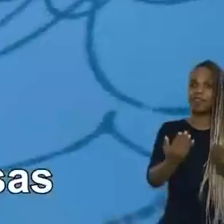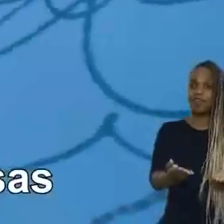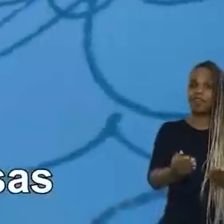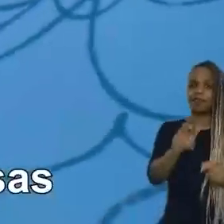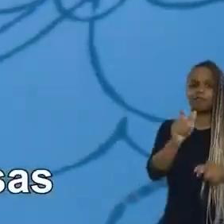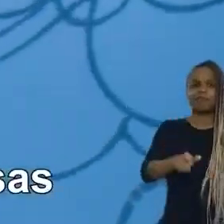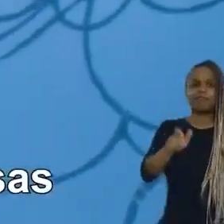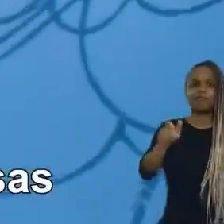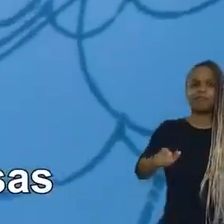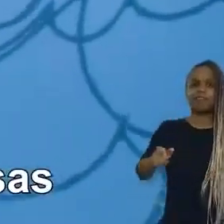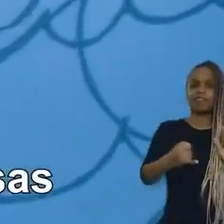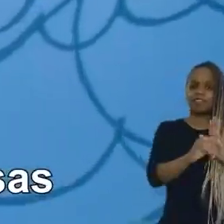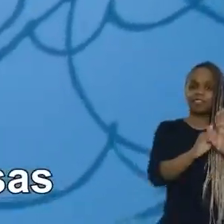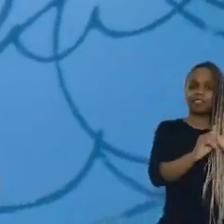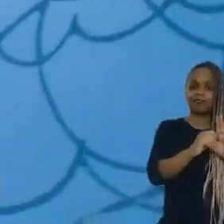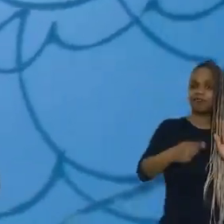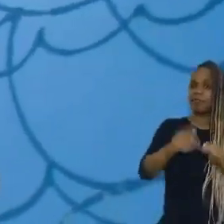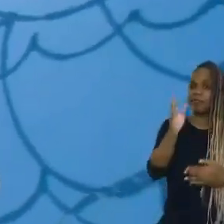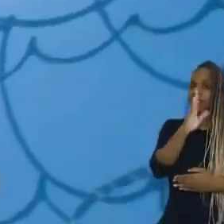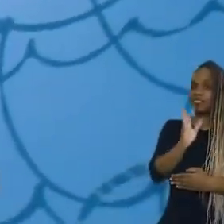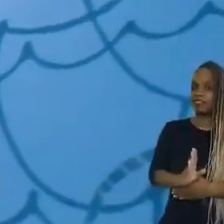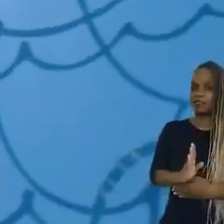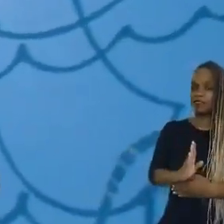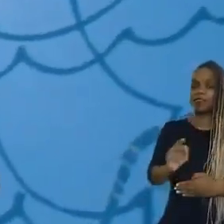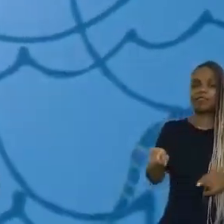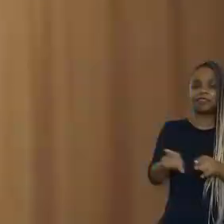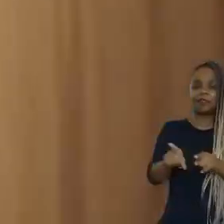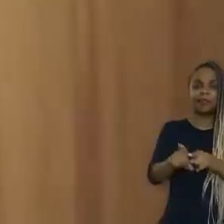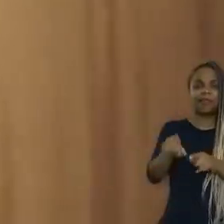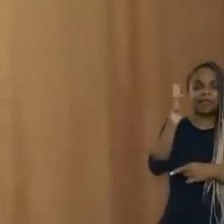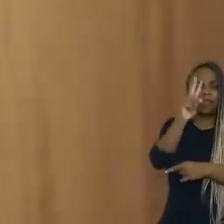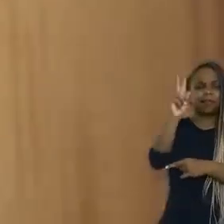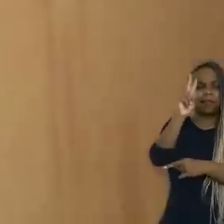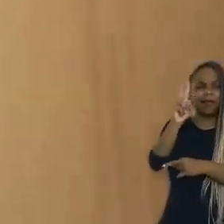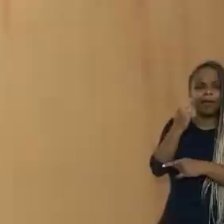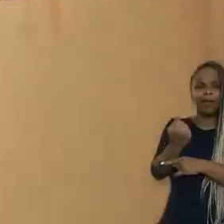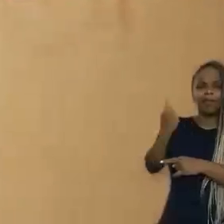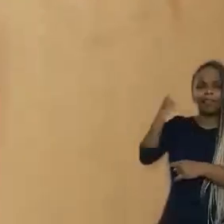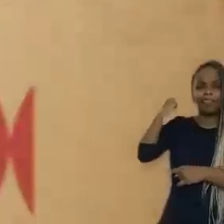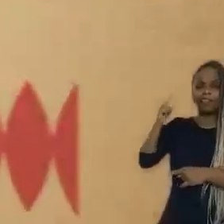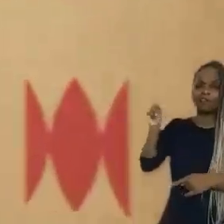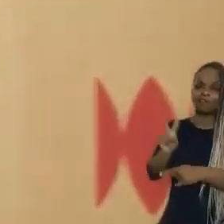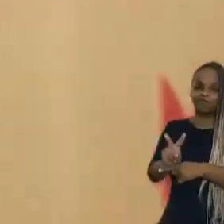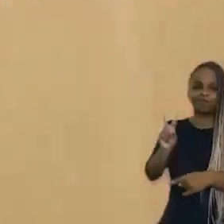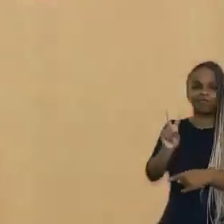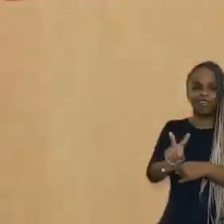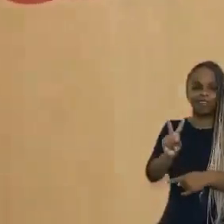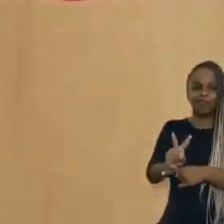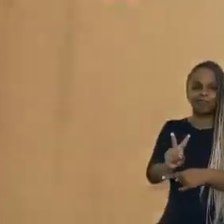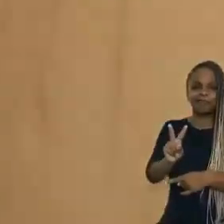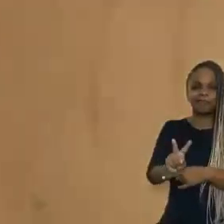Na valorização das diversas identidades brasileiras e na preservação de memórias.